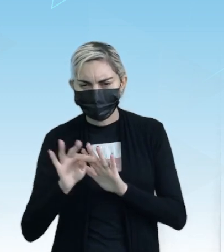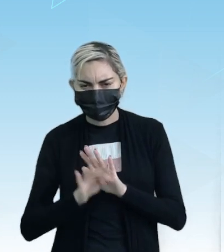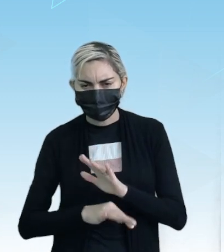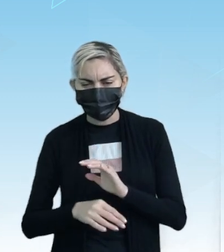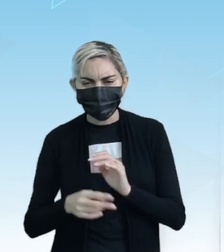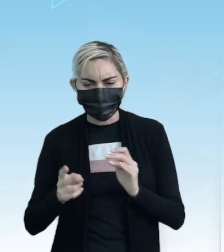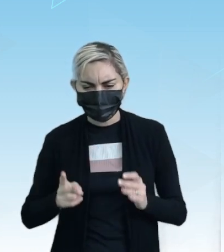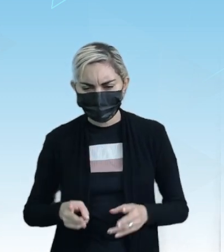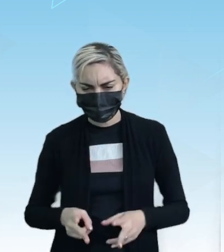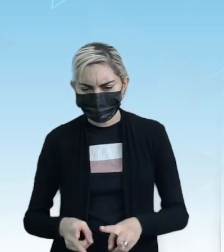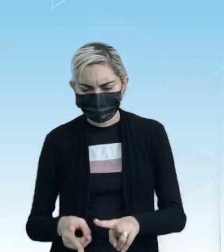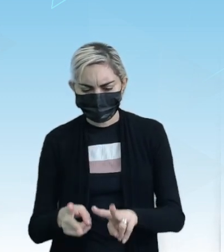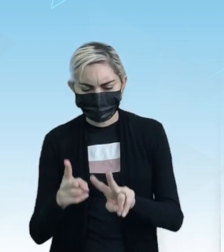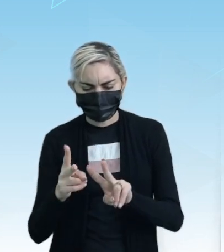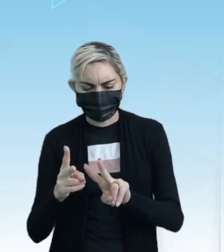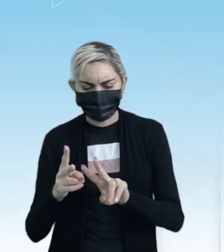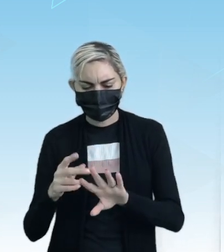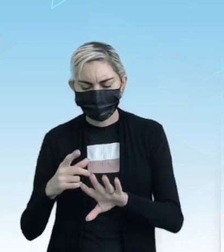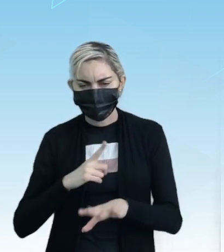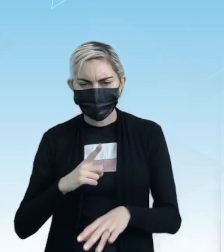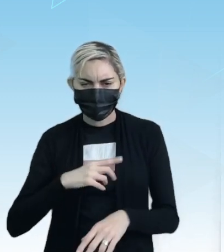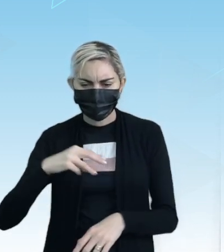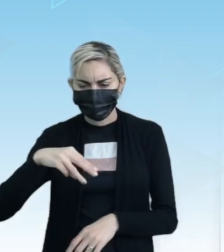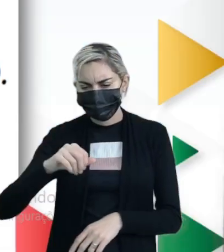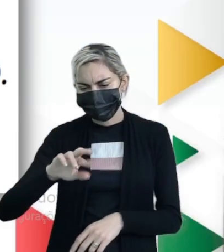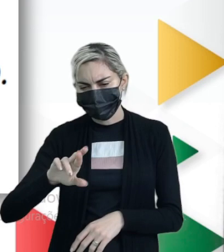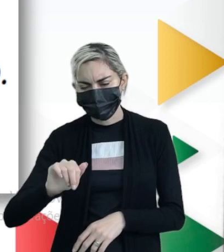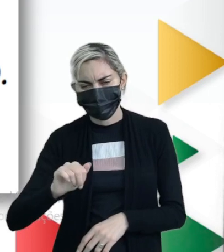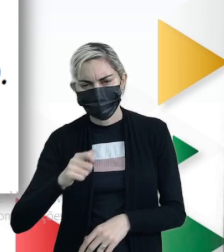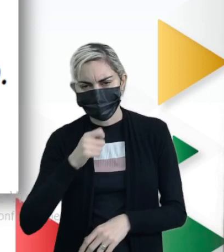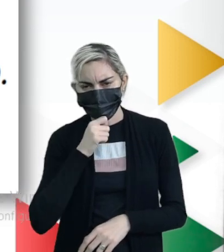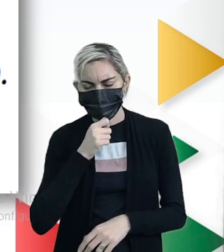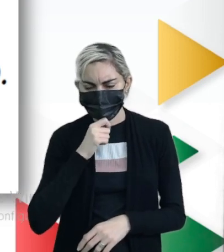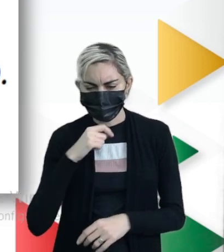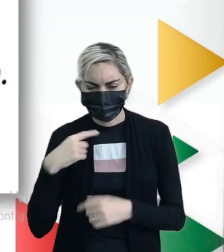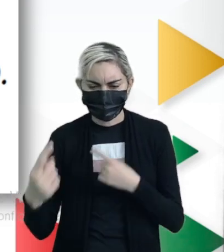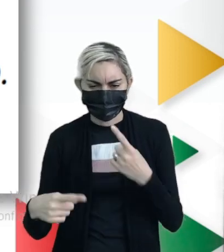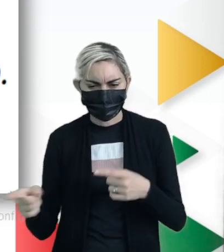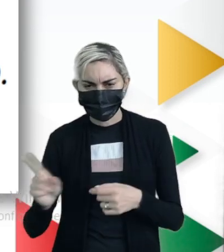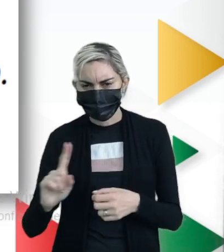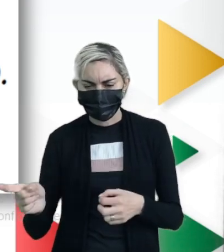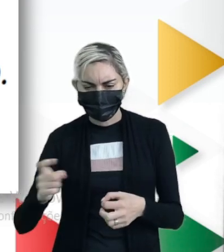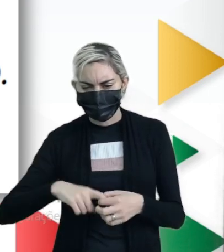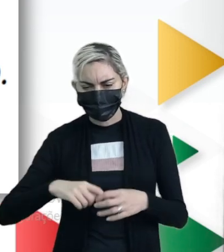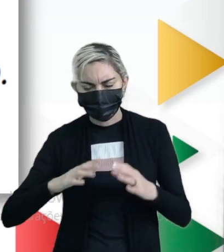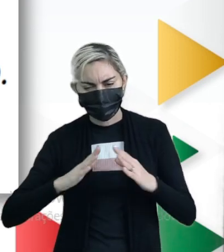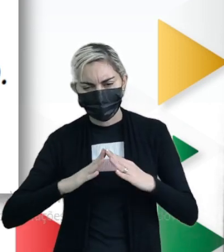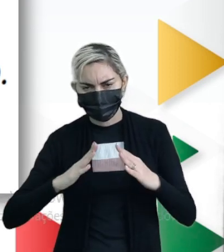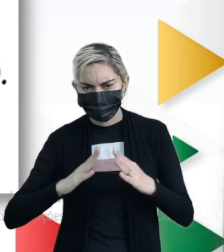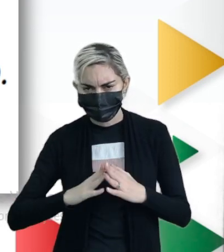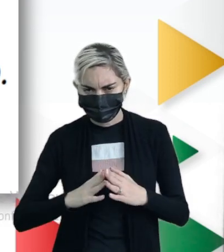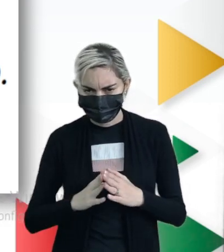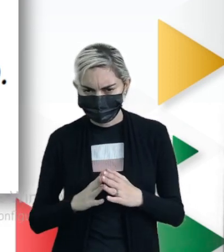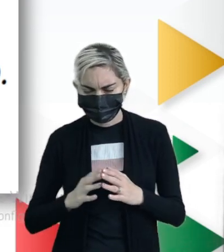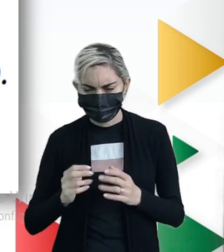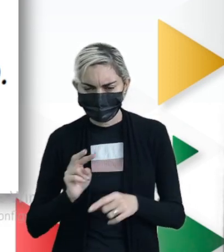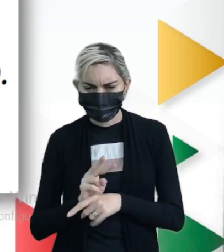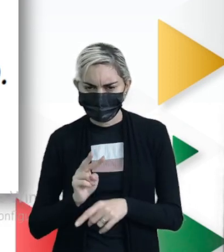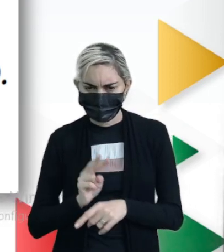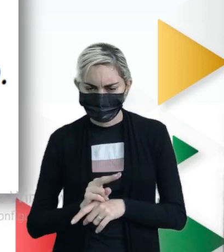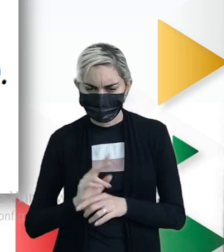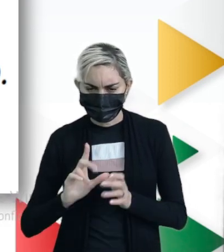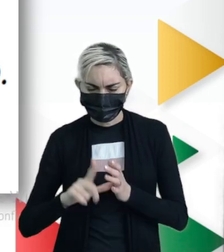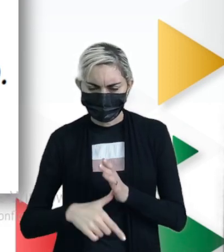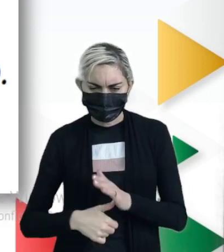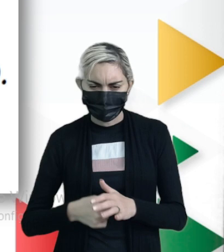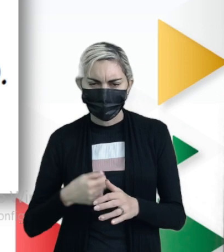vamos continuando. Aqui eu tenho, Maria ainda não retornou a casa. Pressupõe-se que já é tarde,